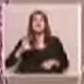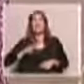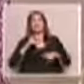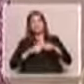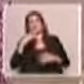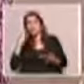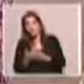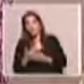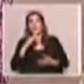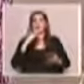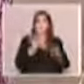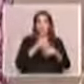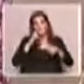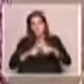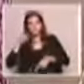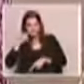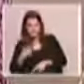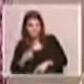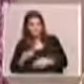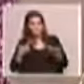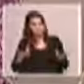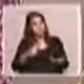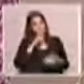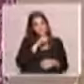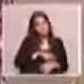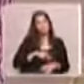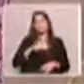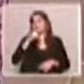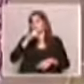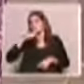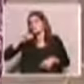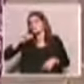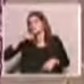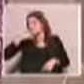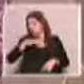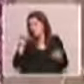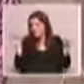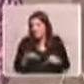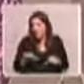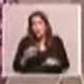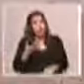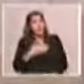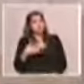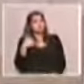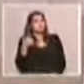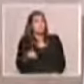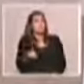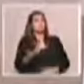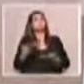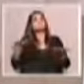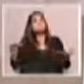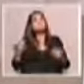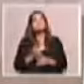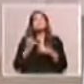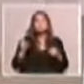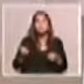o pão vem sempre o vinho. Uhum. E esta é que pode ser a Santíssima Trindade mais perigosa. Não, ou benéfica. Uhum. Não é? Porque estamos a